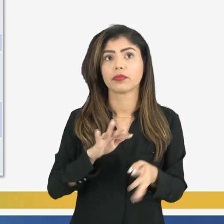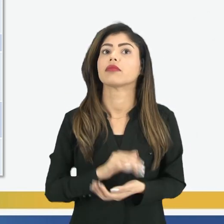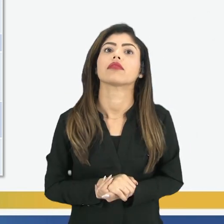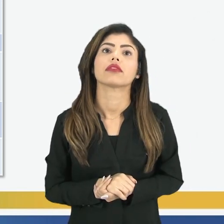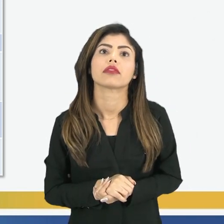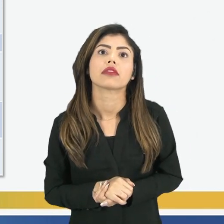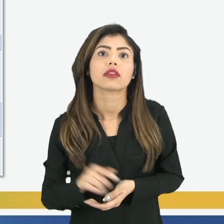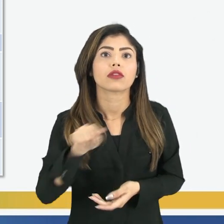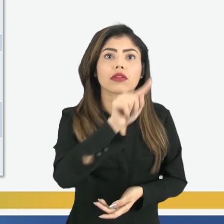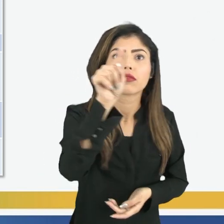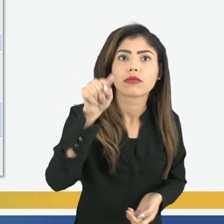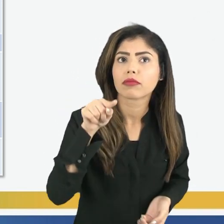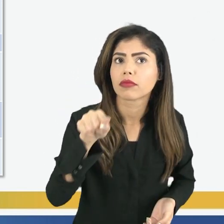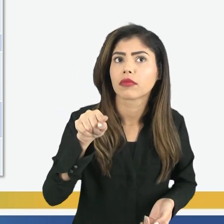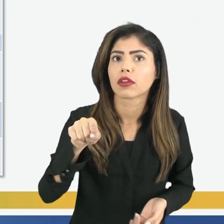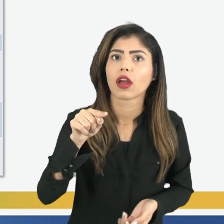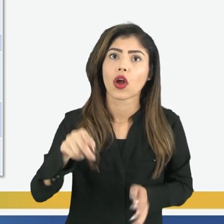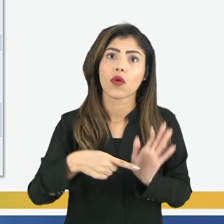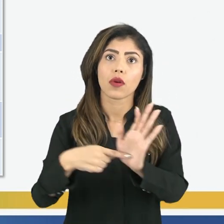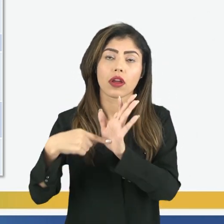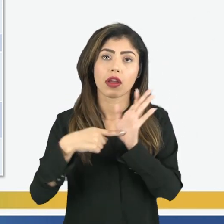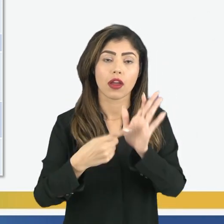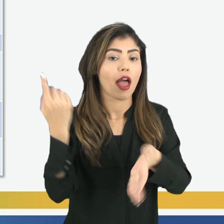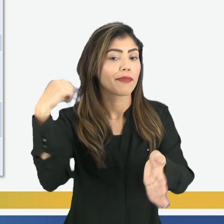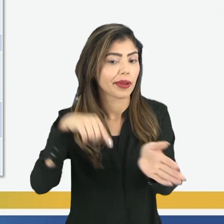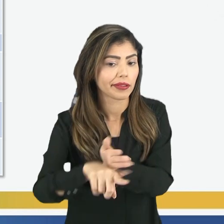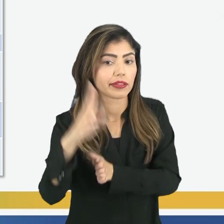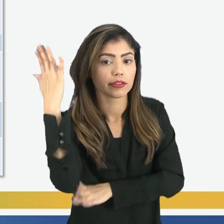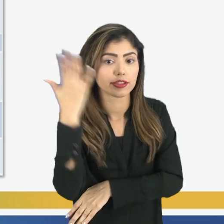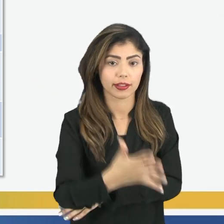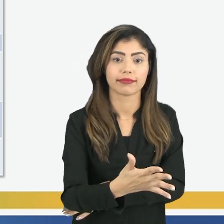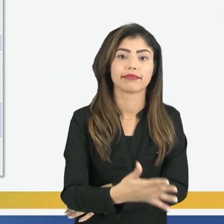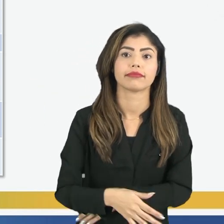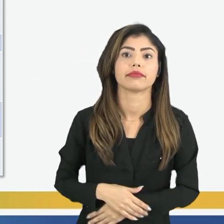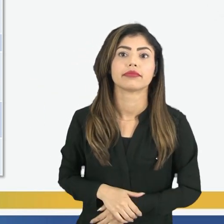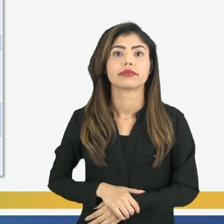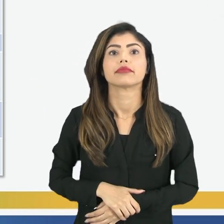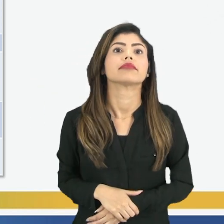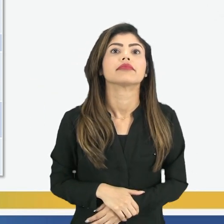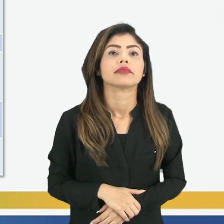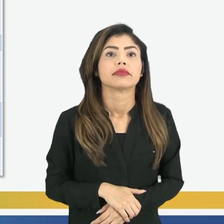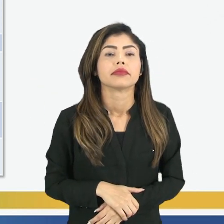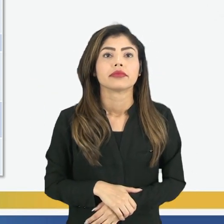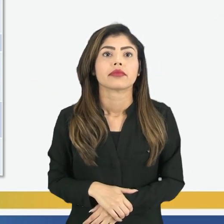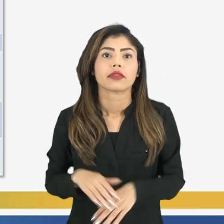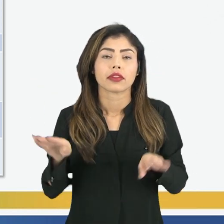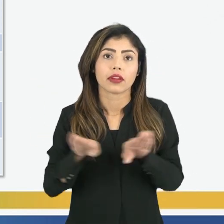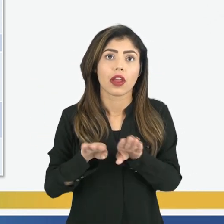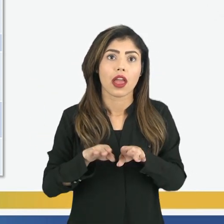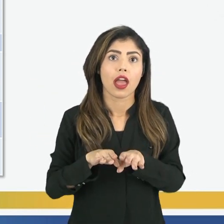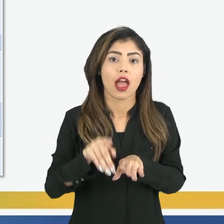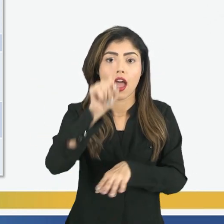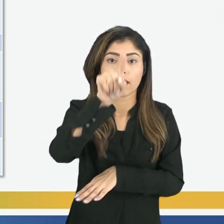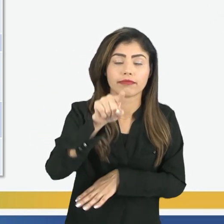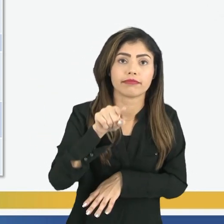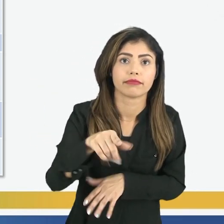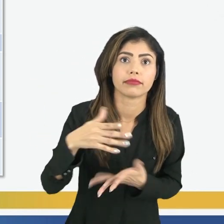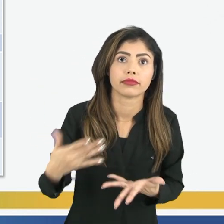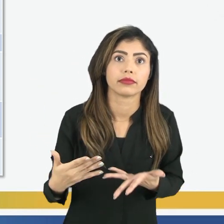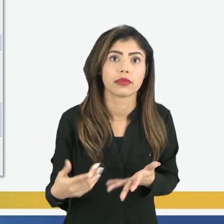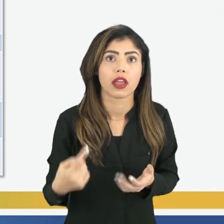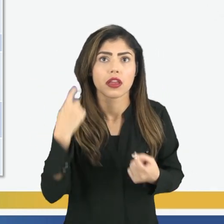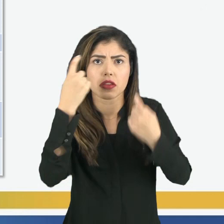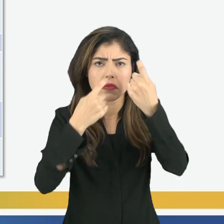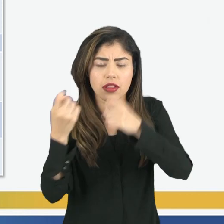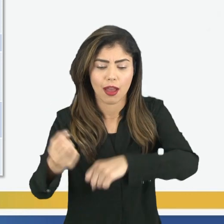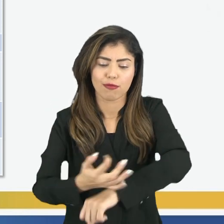o ponto de interrogação, serve para indicar o uso de perguntas diretas. Tá? E nós temos agora ponto de exclamação,